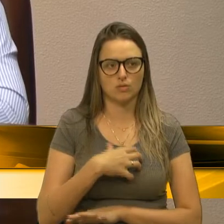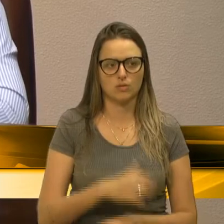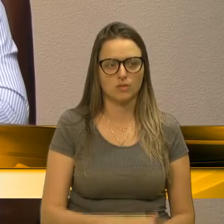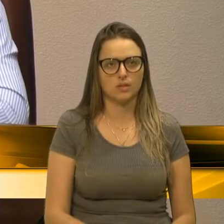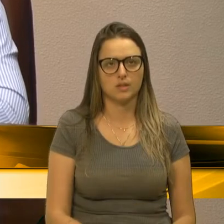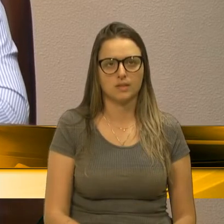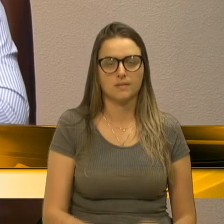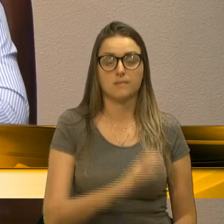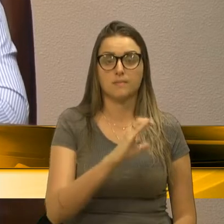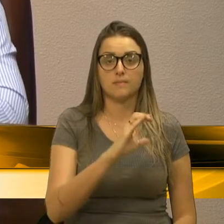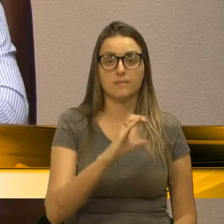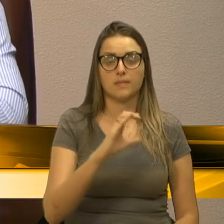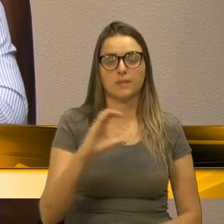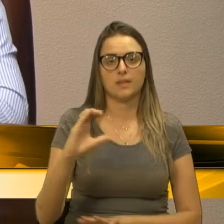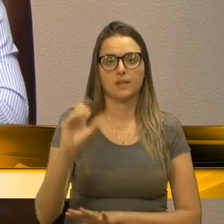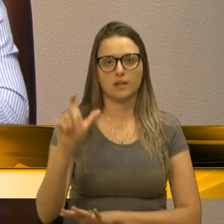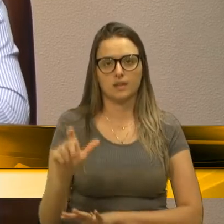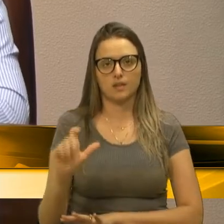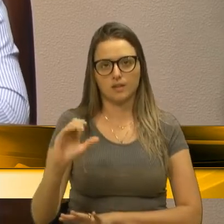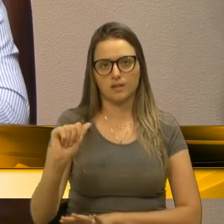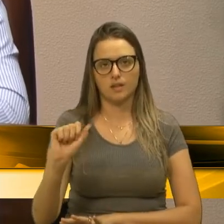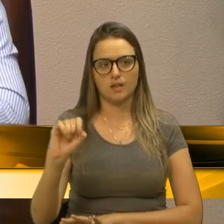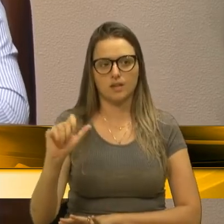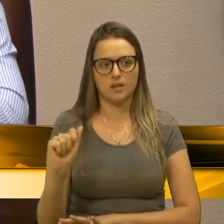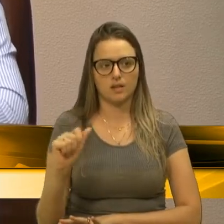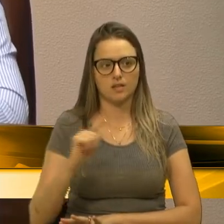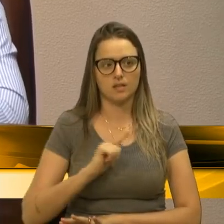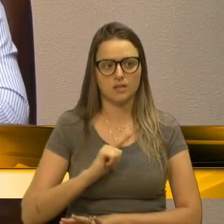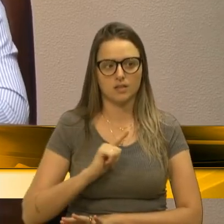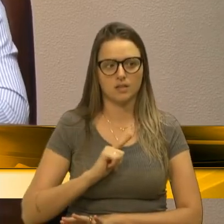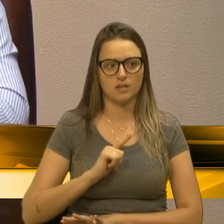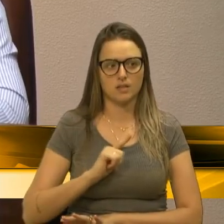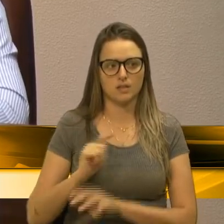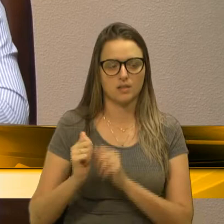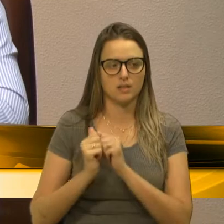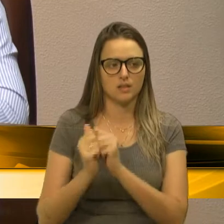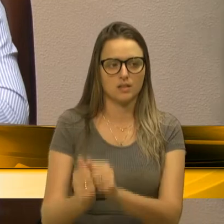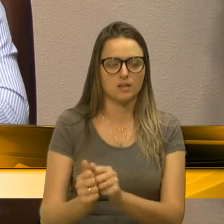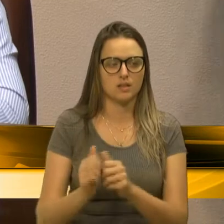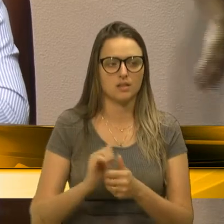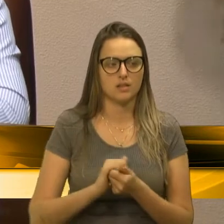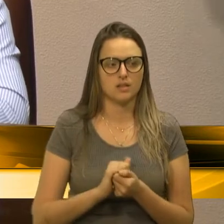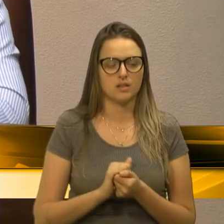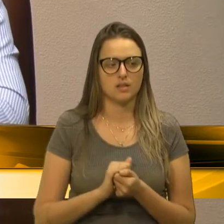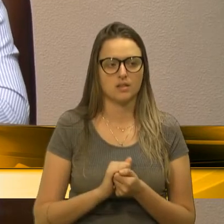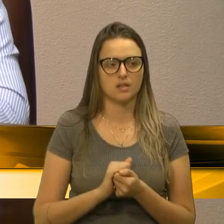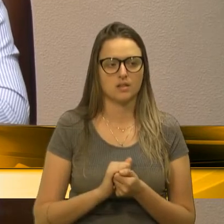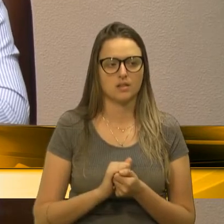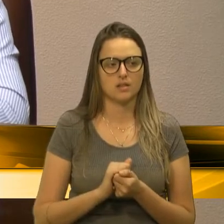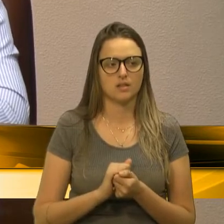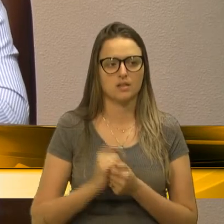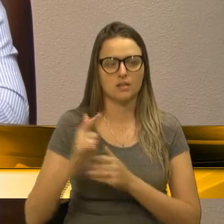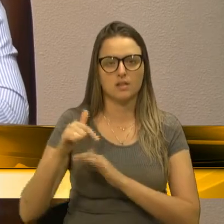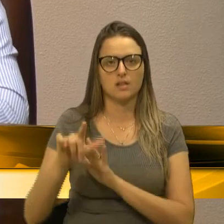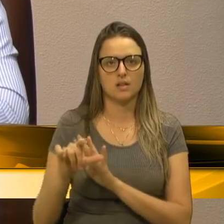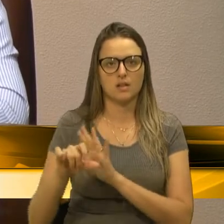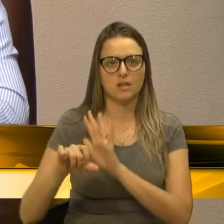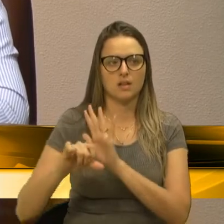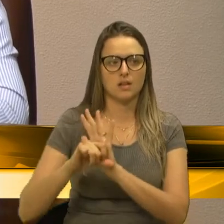Doutora Cássia, certo, discriminação, pelo seu conhecimento jurídico, discriminação, ele é um ato, ele é um crime, ou é uma